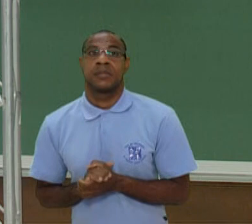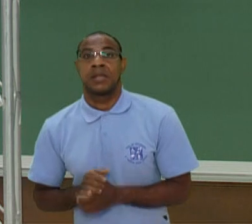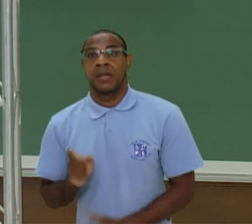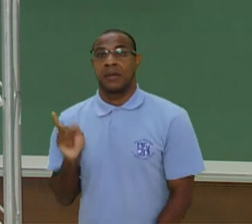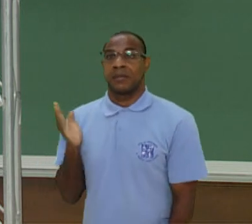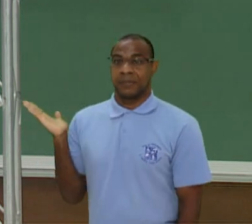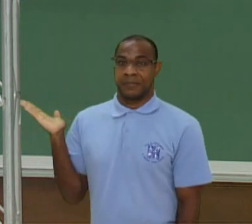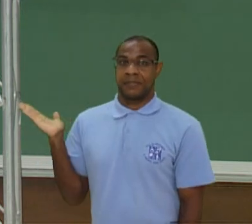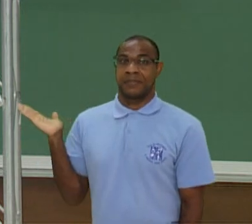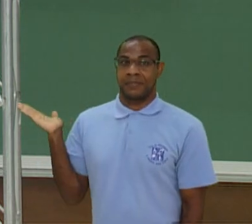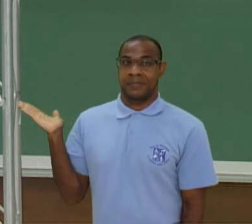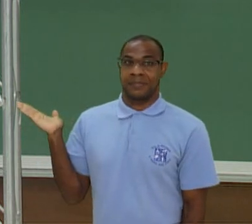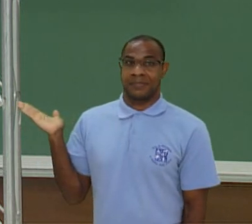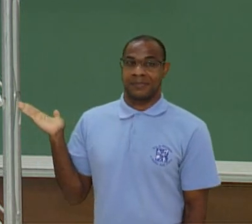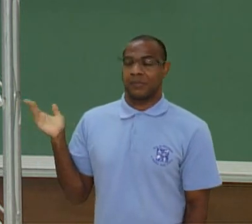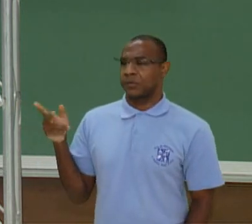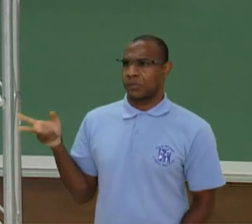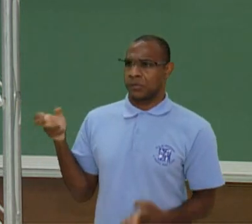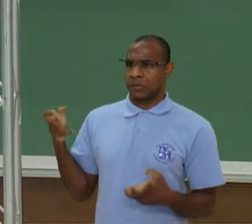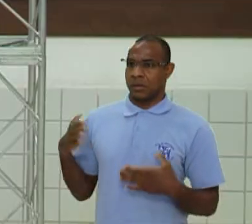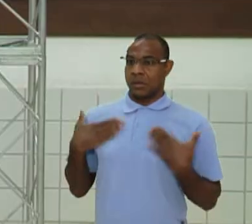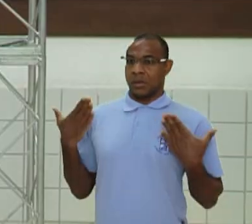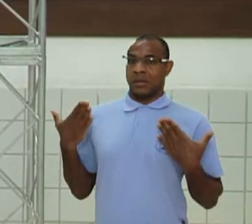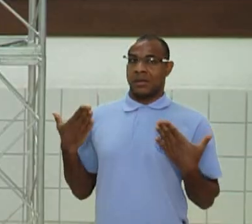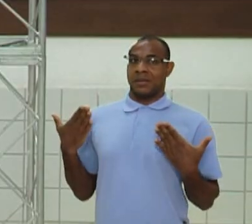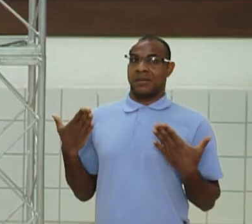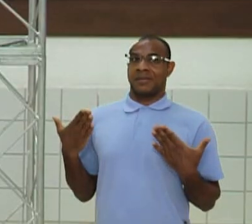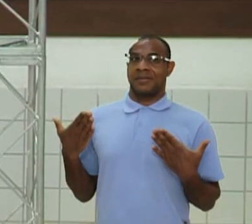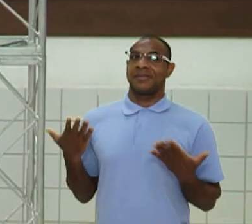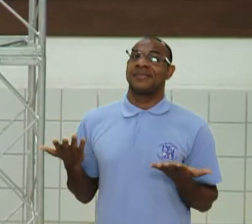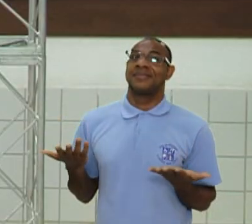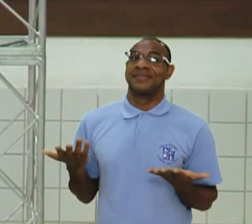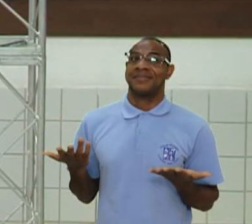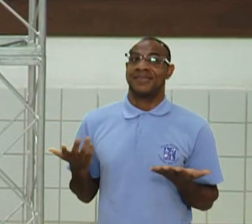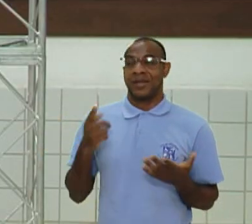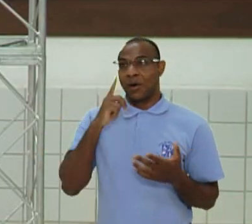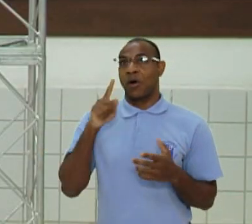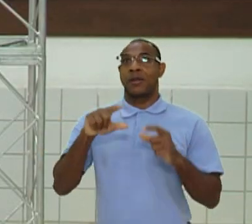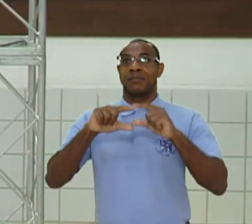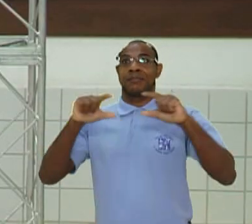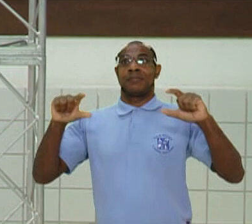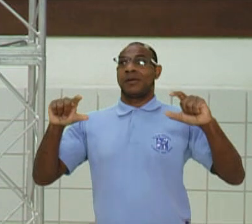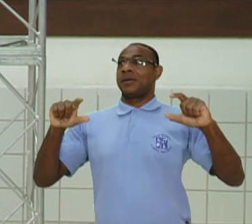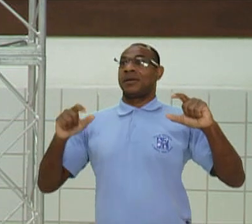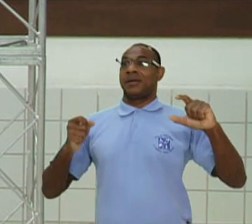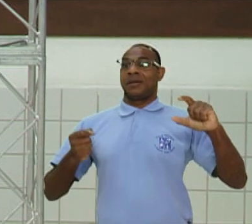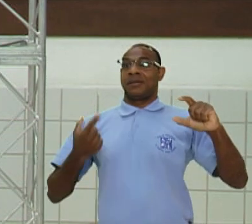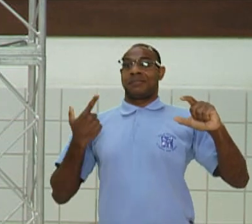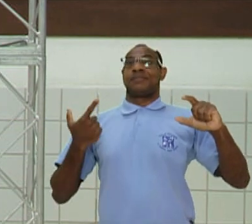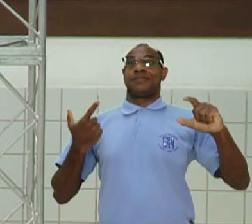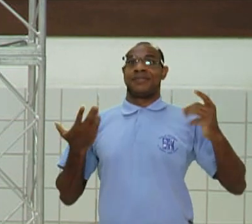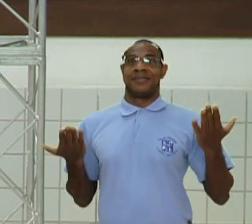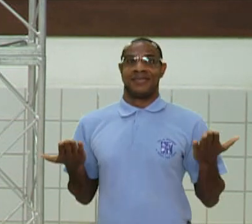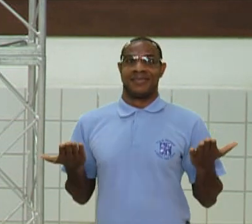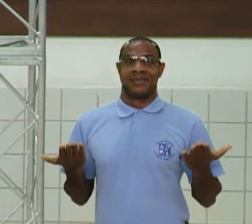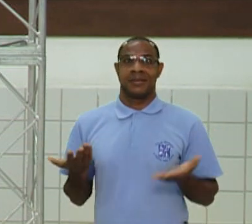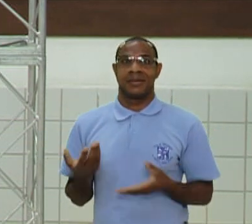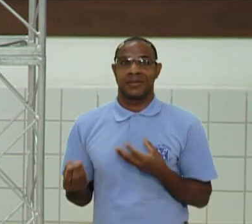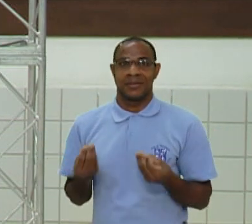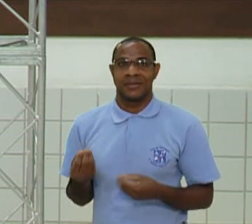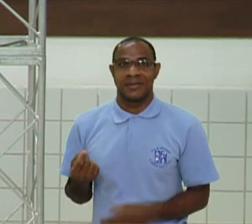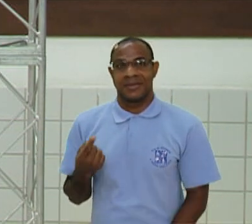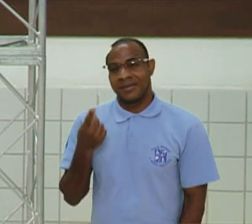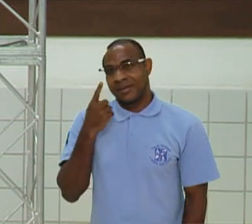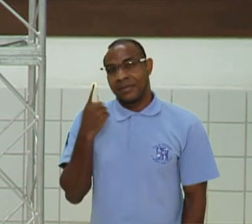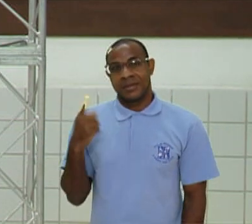Aqui pode ser o primeiro impacto, pode ser forte. Então vou falar com vocês aqui na 1, terceiro ano. O fato de existir